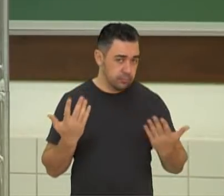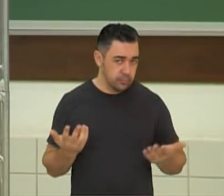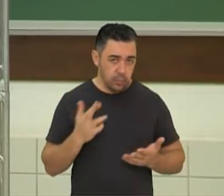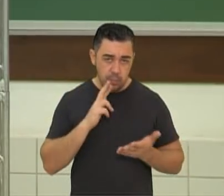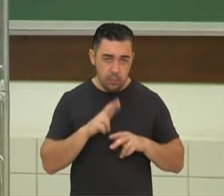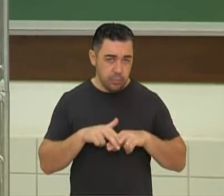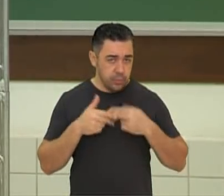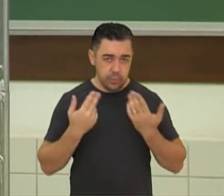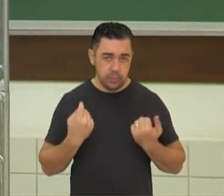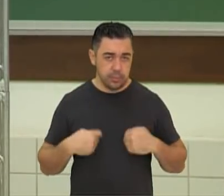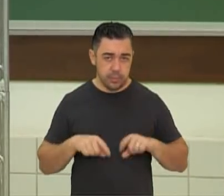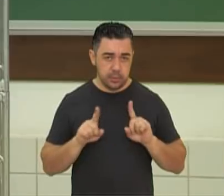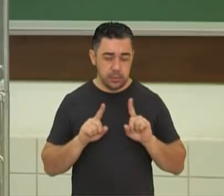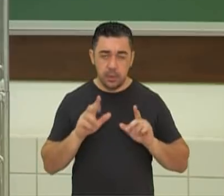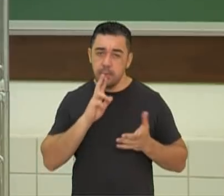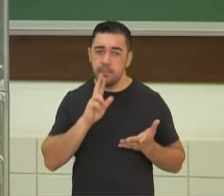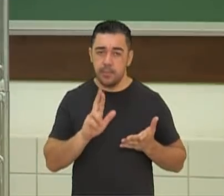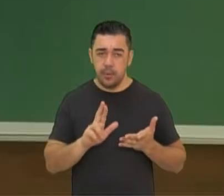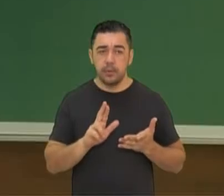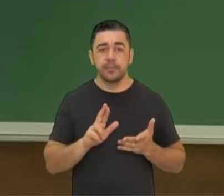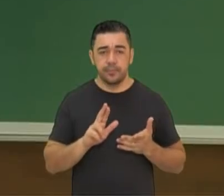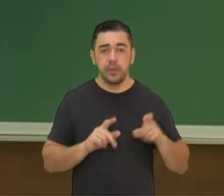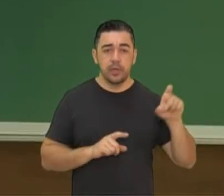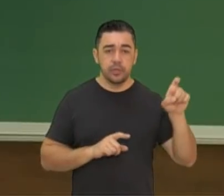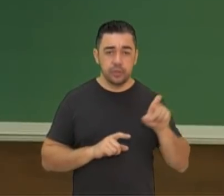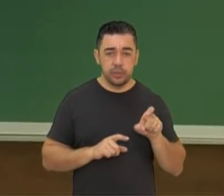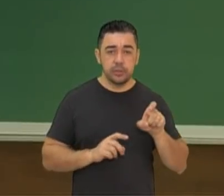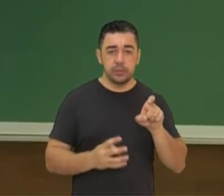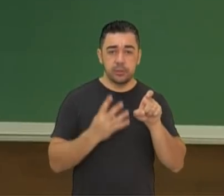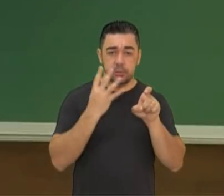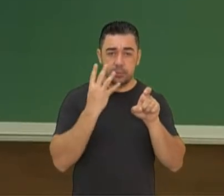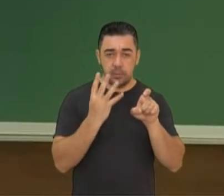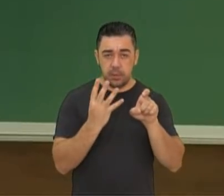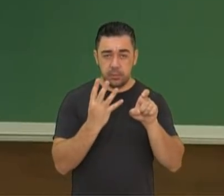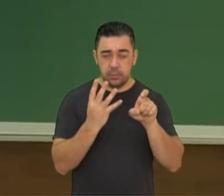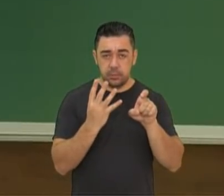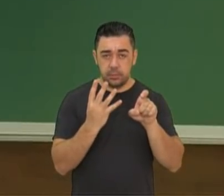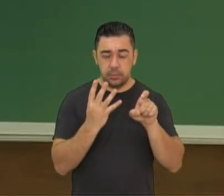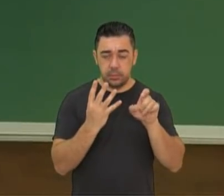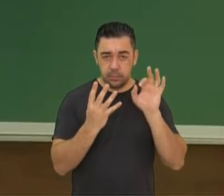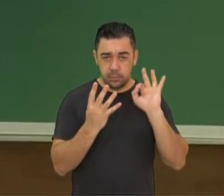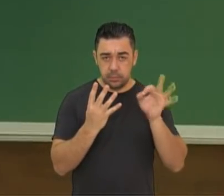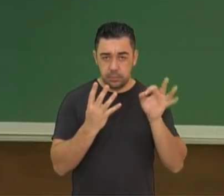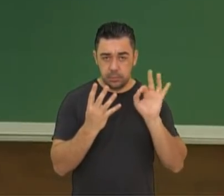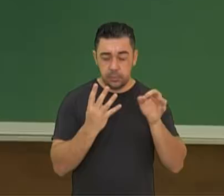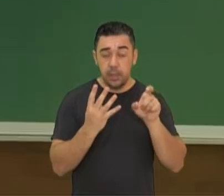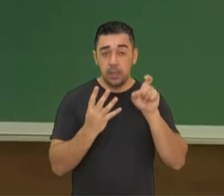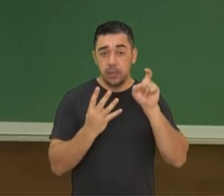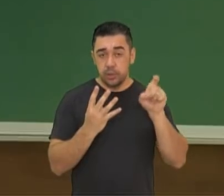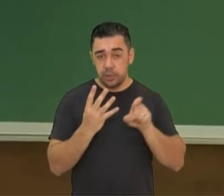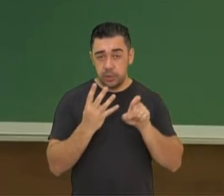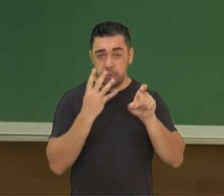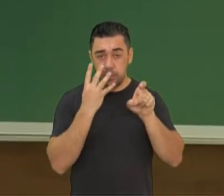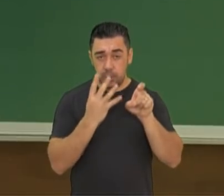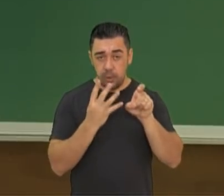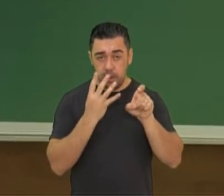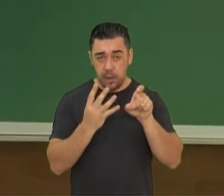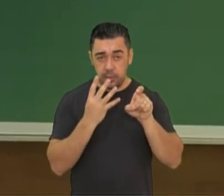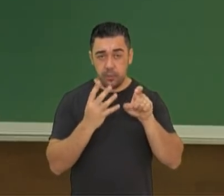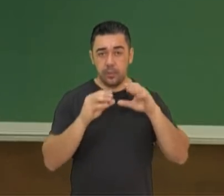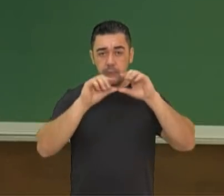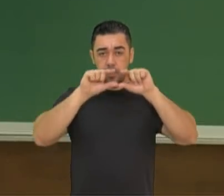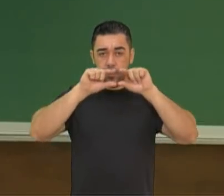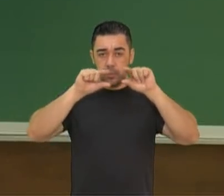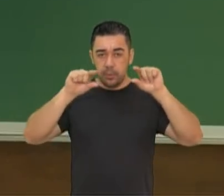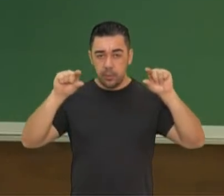minha resposta. O resultado dessa equação é x igual a 4. Tá? Então, se o x for 4, essa